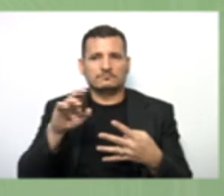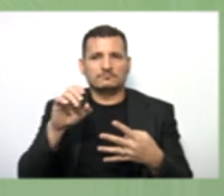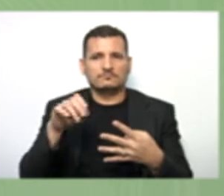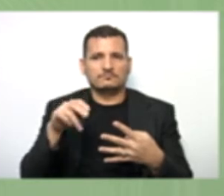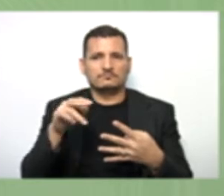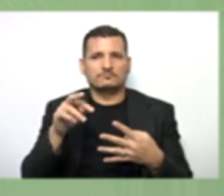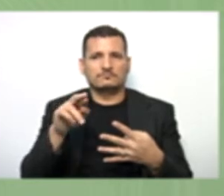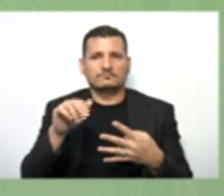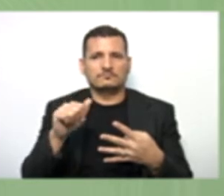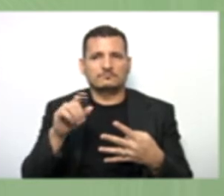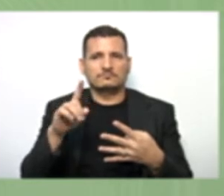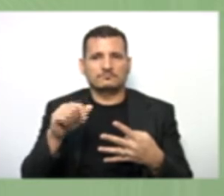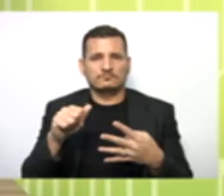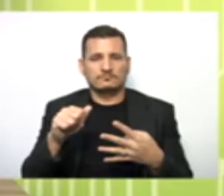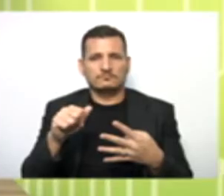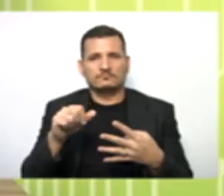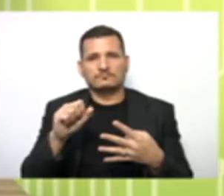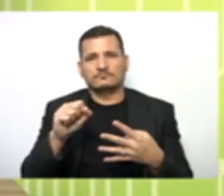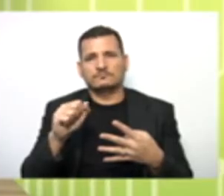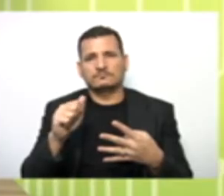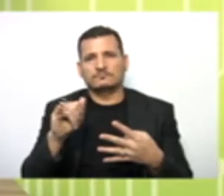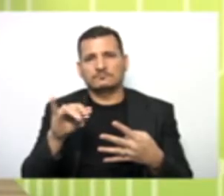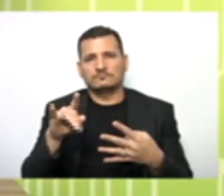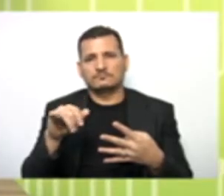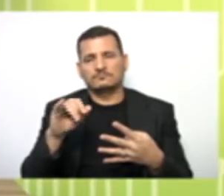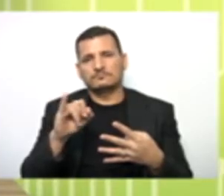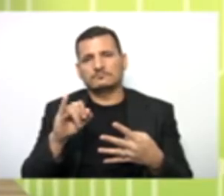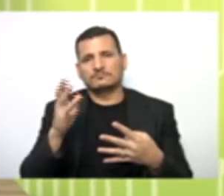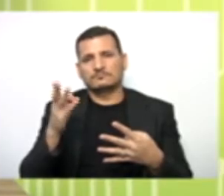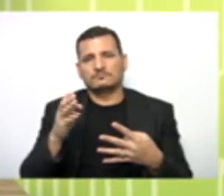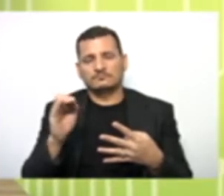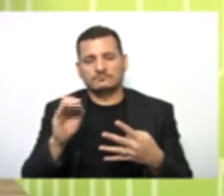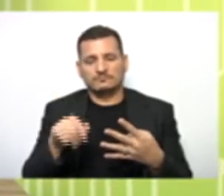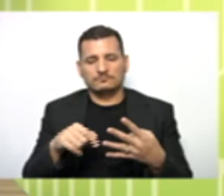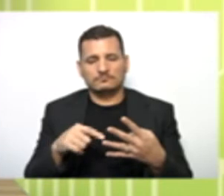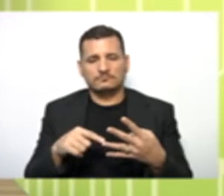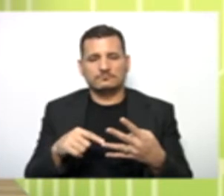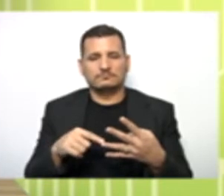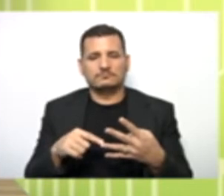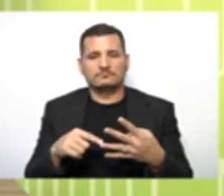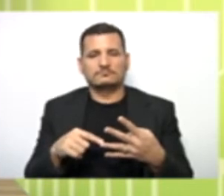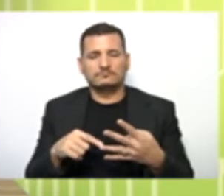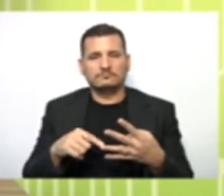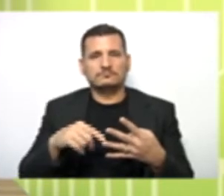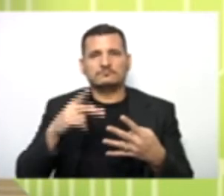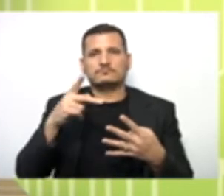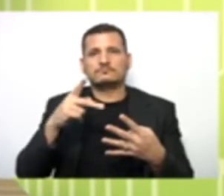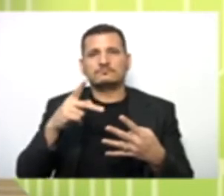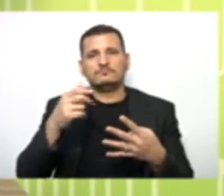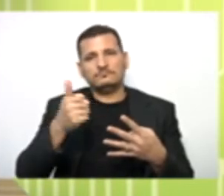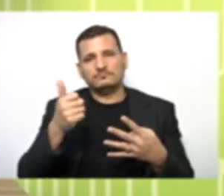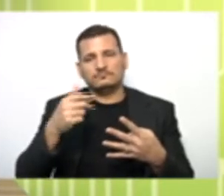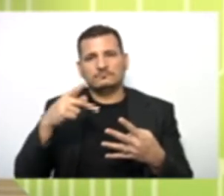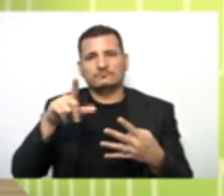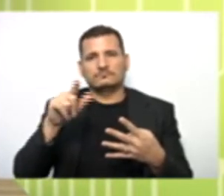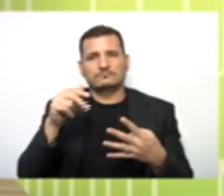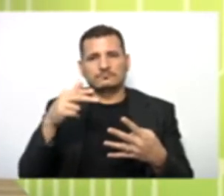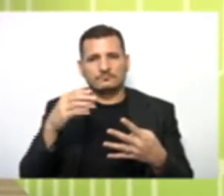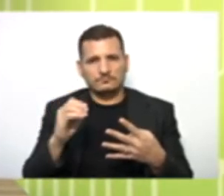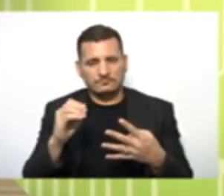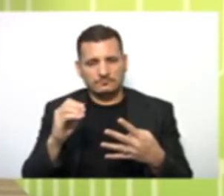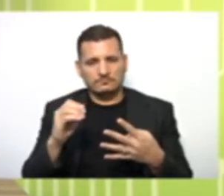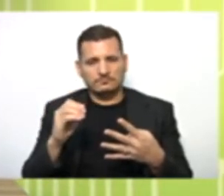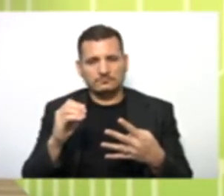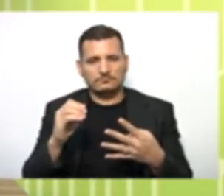e saída, ou então I/O bound, os processos de primeiro plano, que se comunicam diretamente